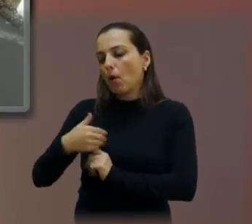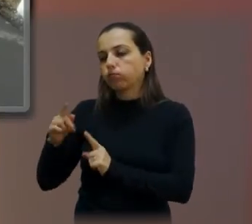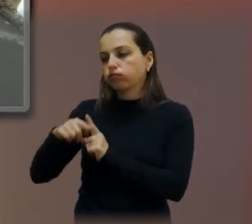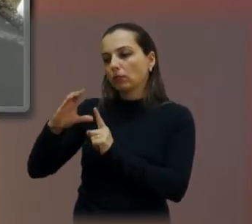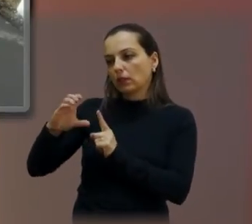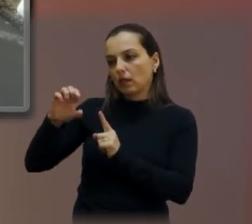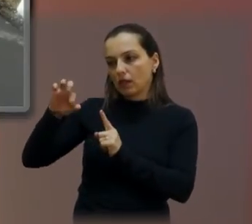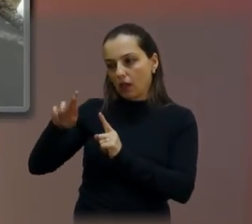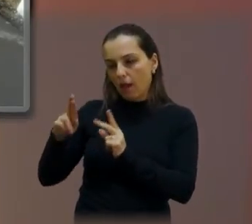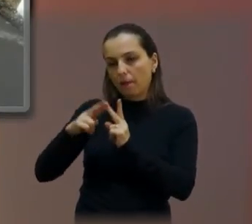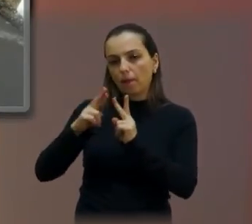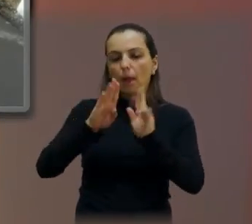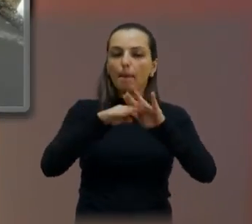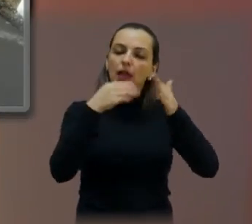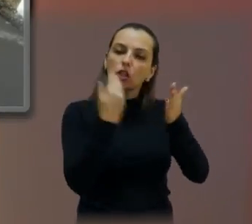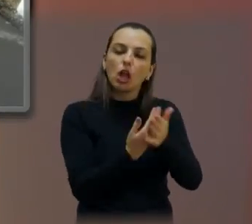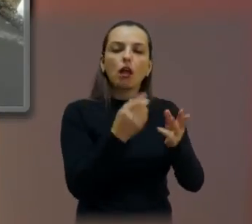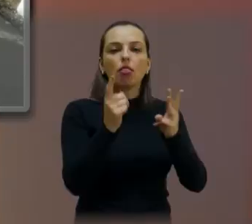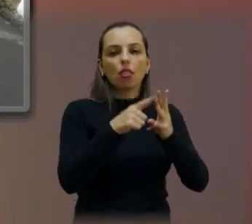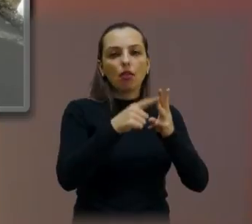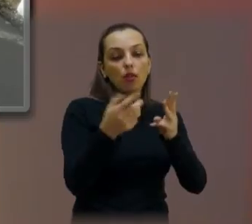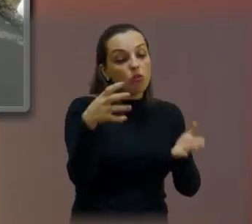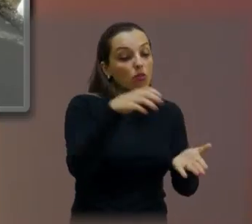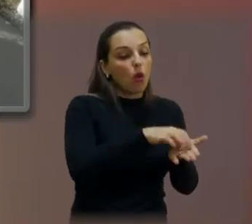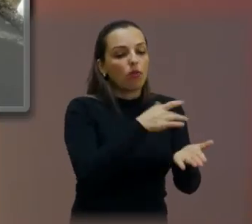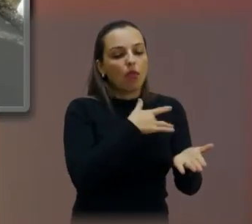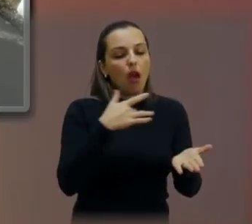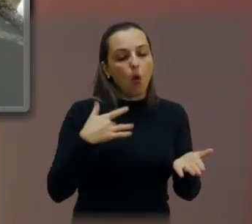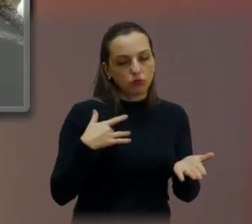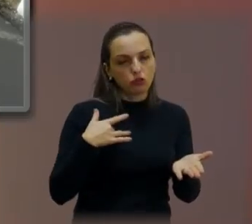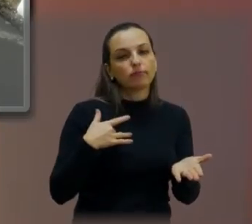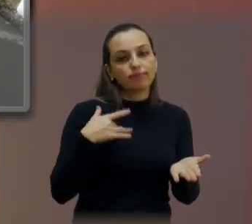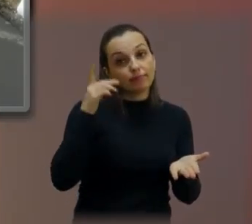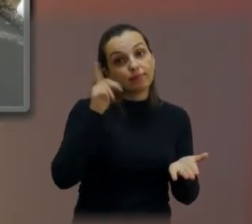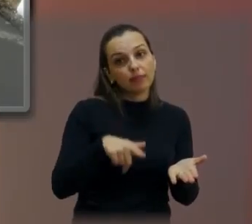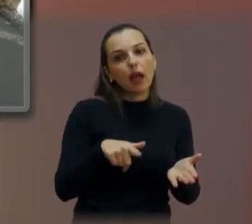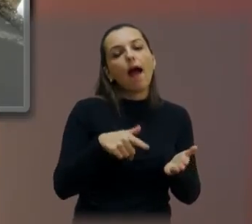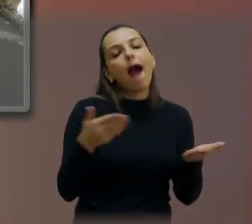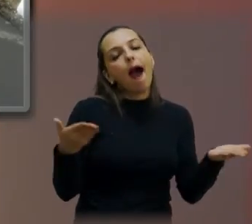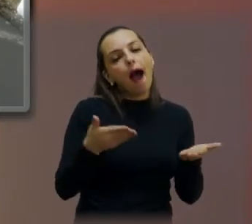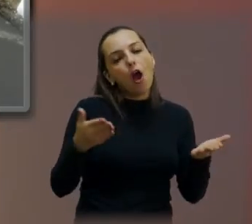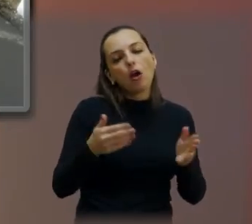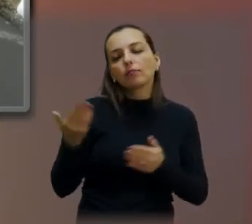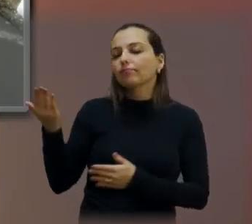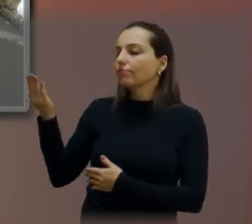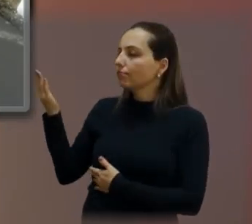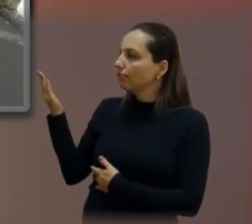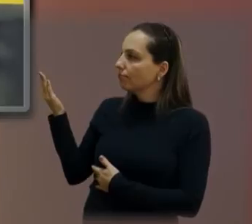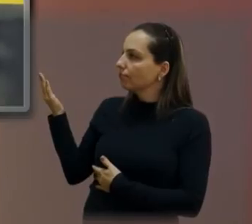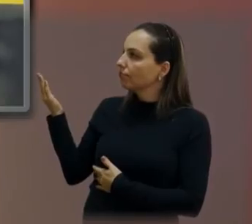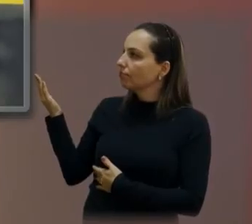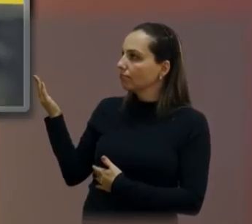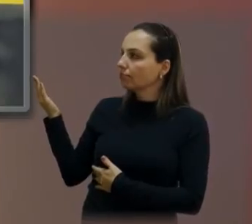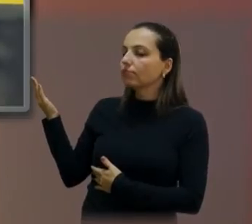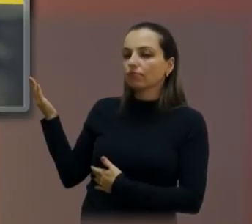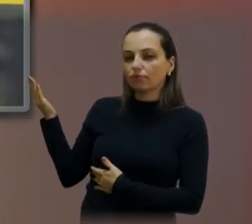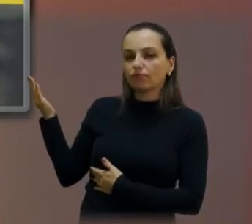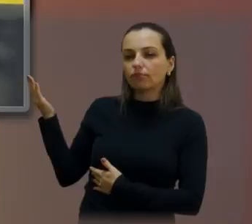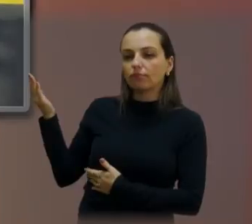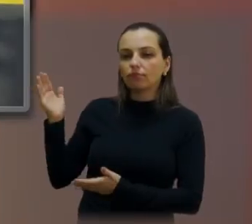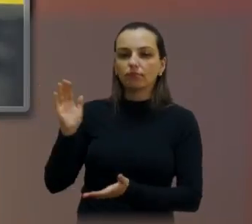ensino fundamental e também uma unidade de saúde da família. E aí está o reforço da sinalização. Vocês vão ver